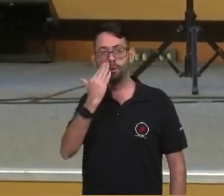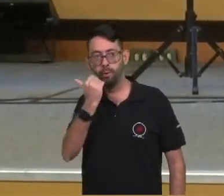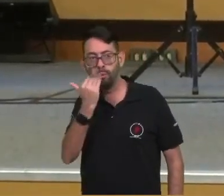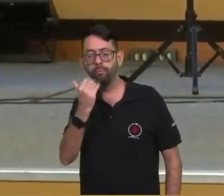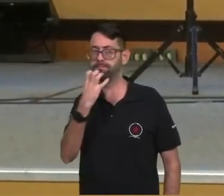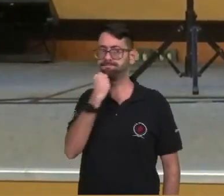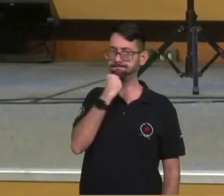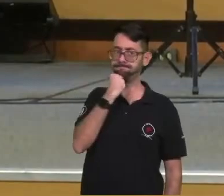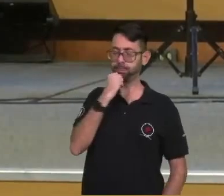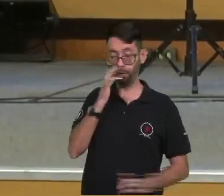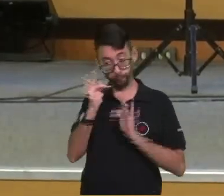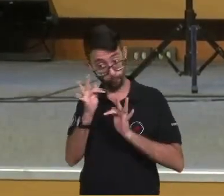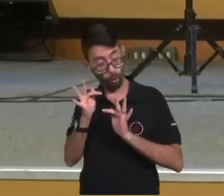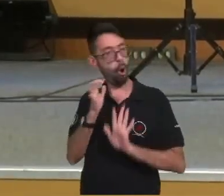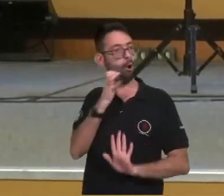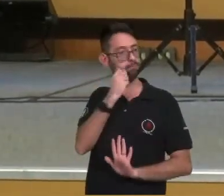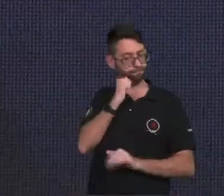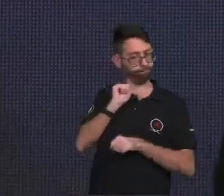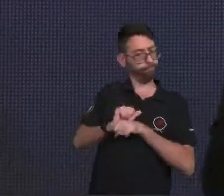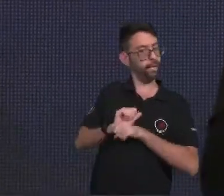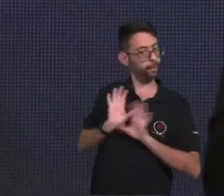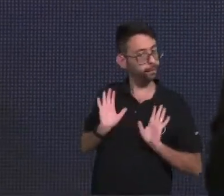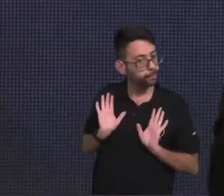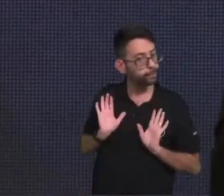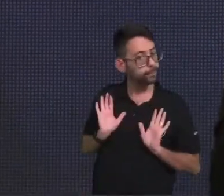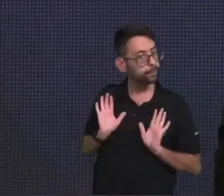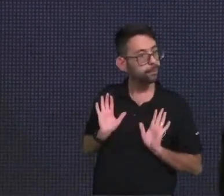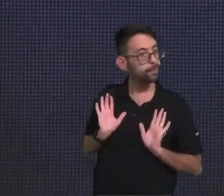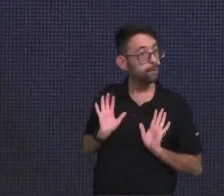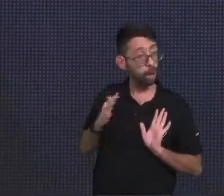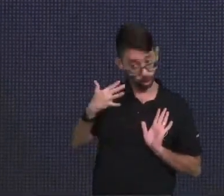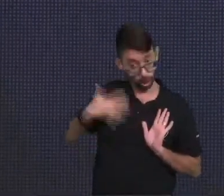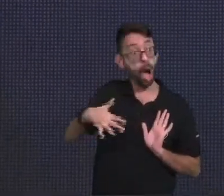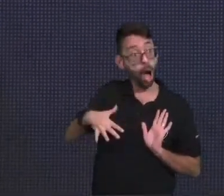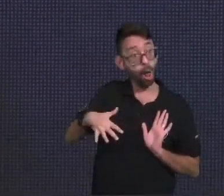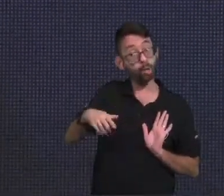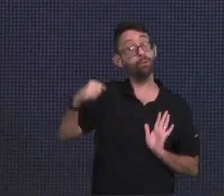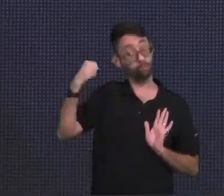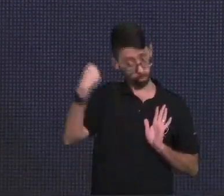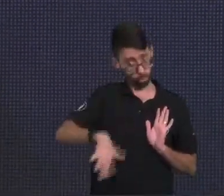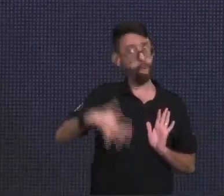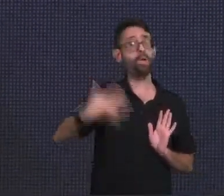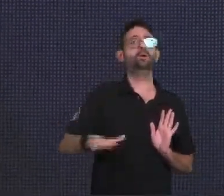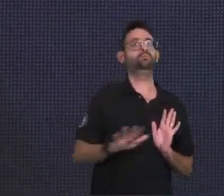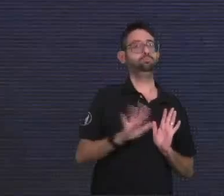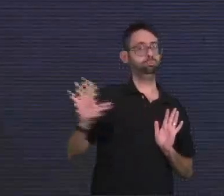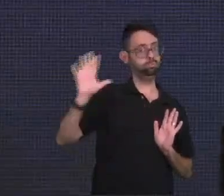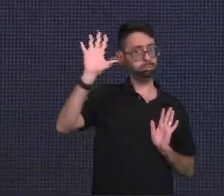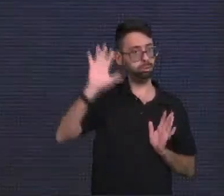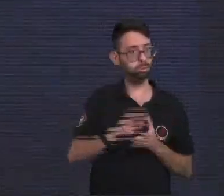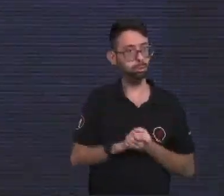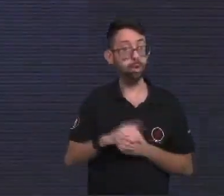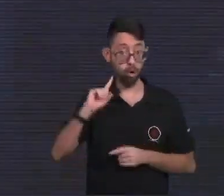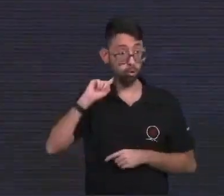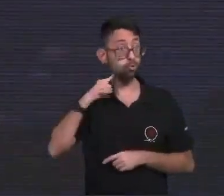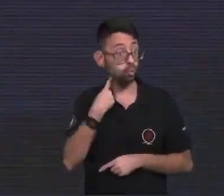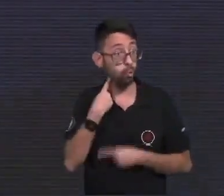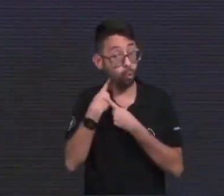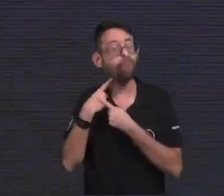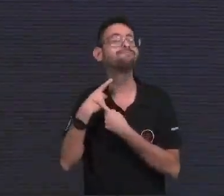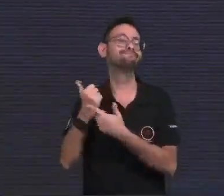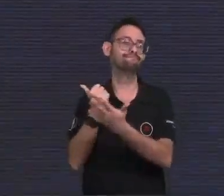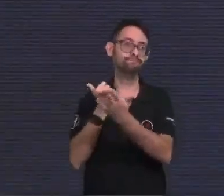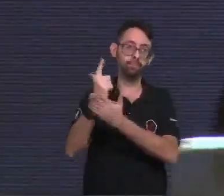uma fofoquinha. Só troço caro. Sim ou não? Você tem que ganhar na loteria para ter intimidade com